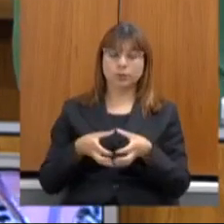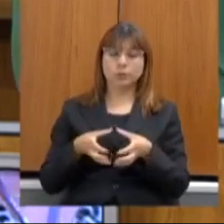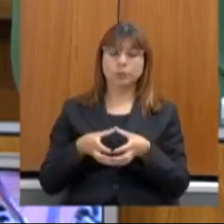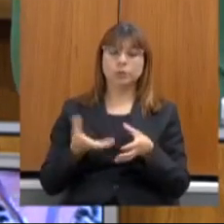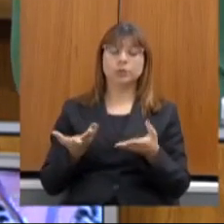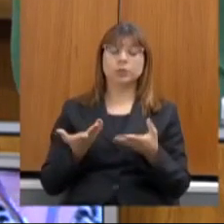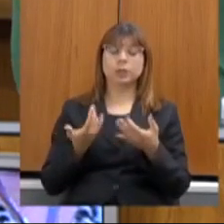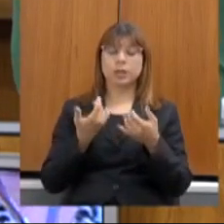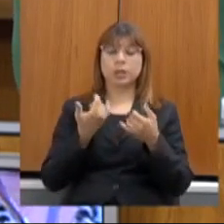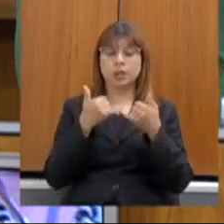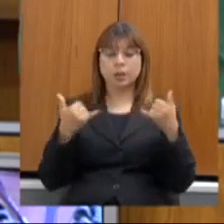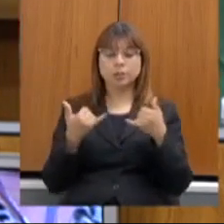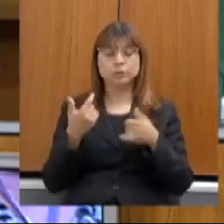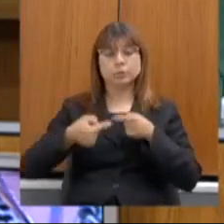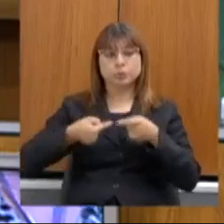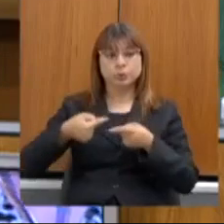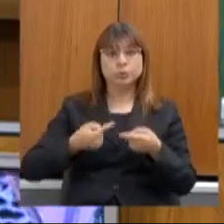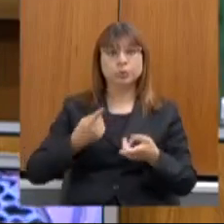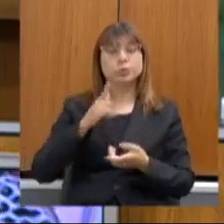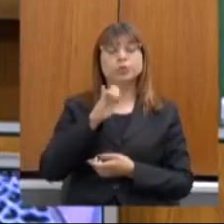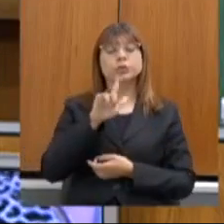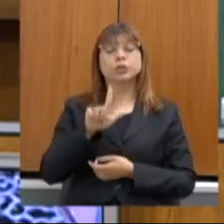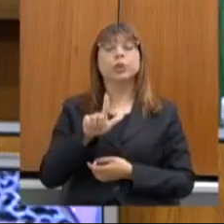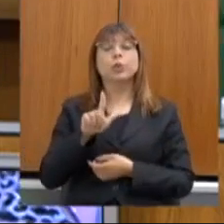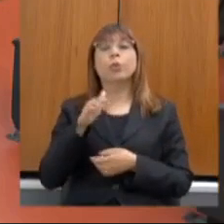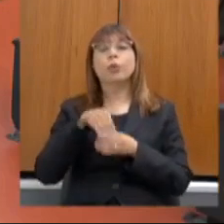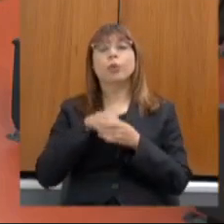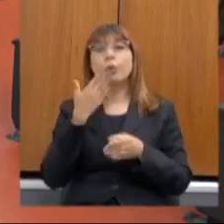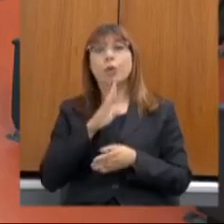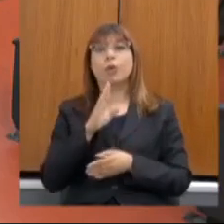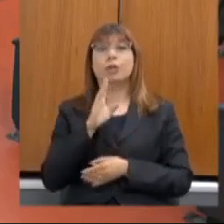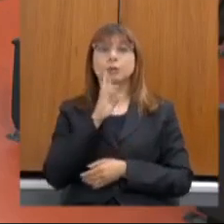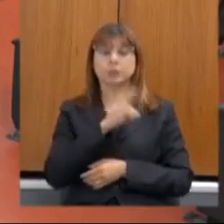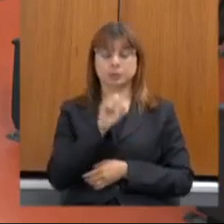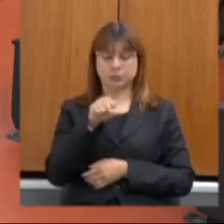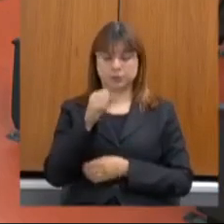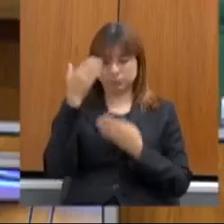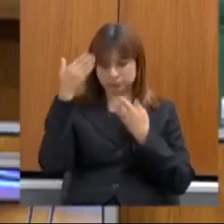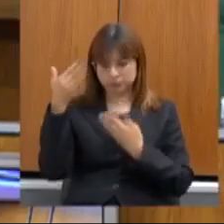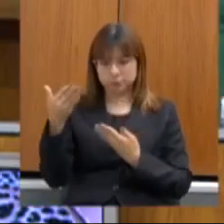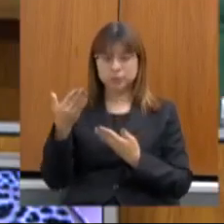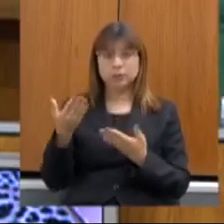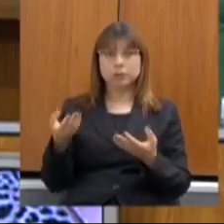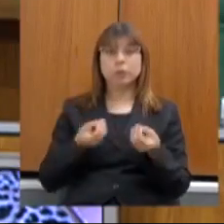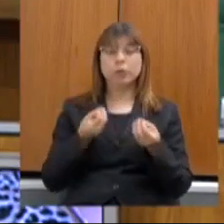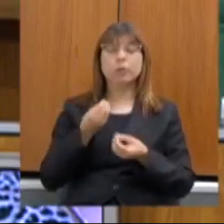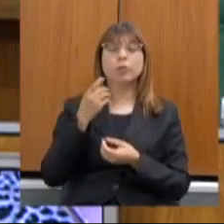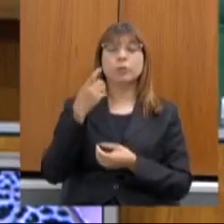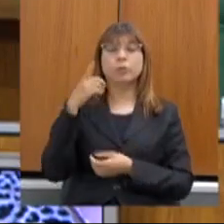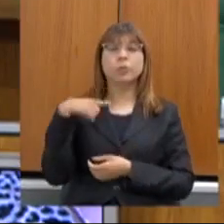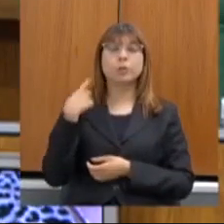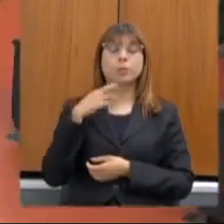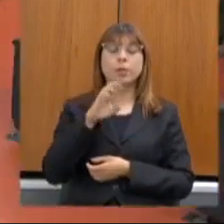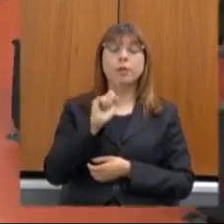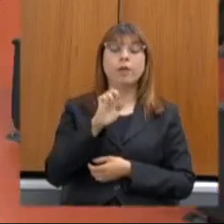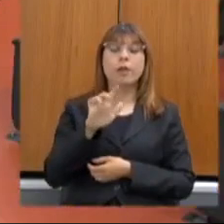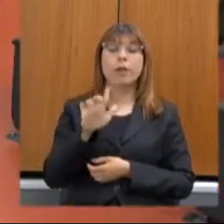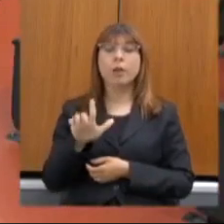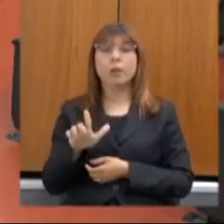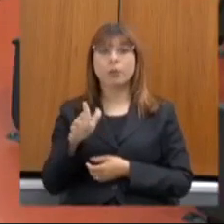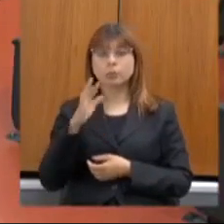comissão de energias renováveis como voto Deputado Gil Pereira Presidente obrigada a deputado como vota o deputado Rafael